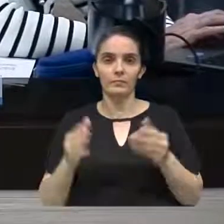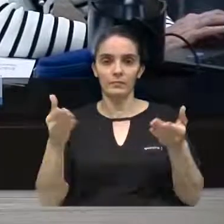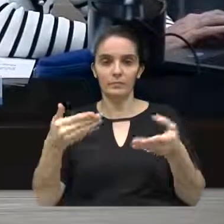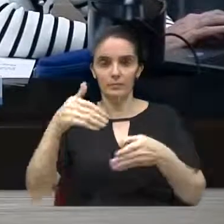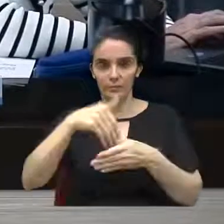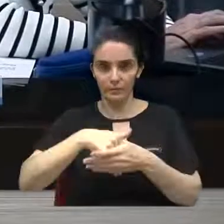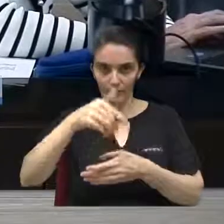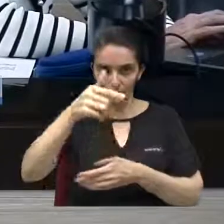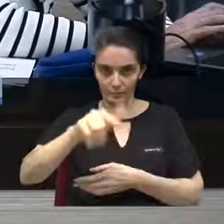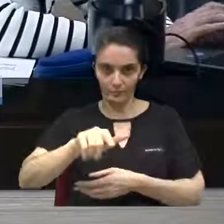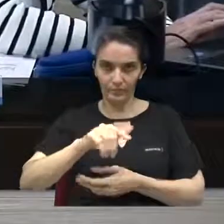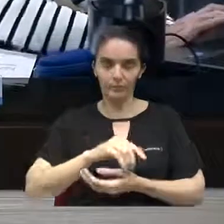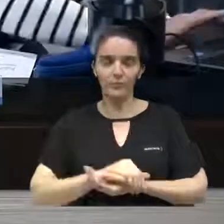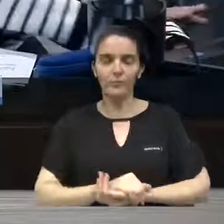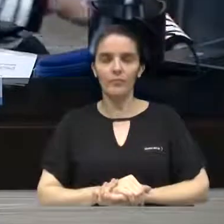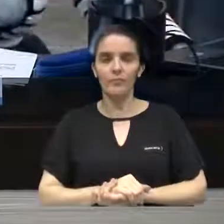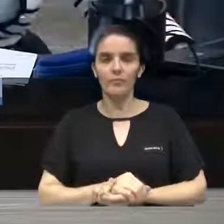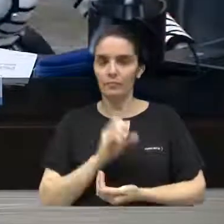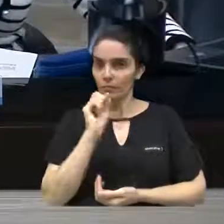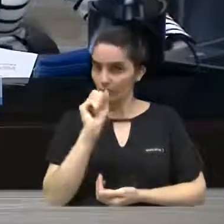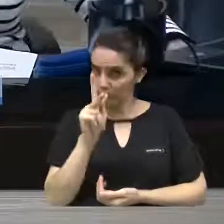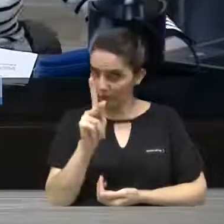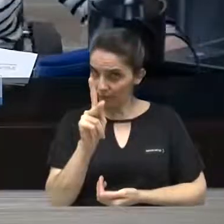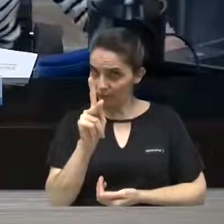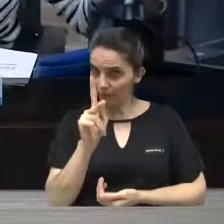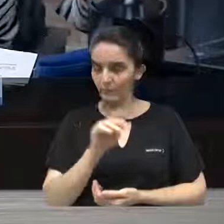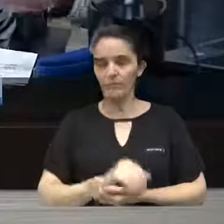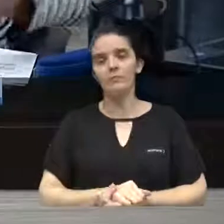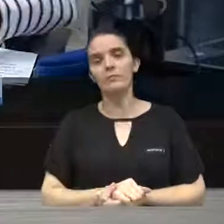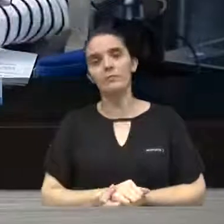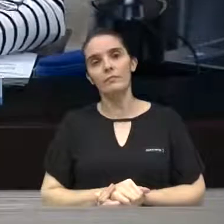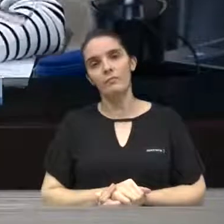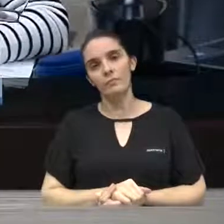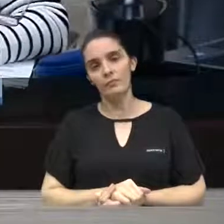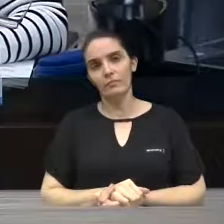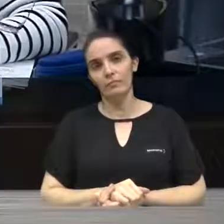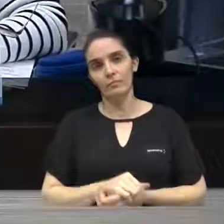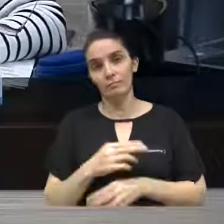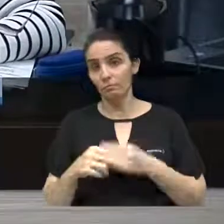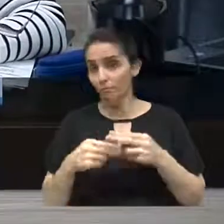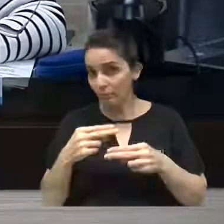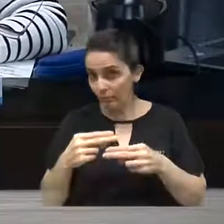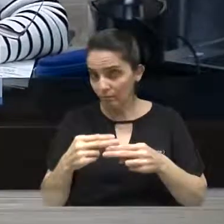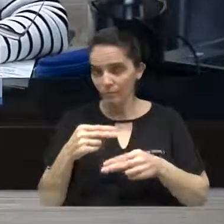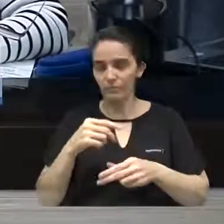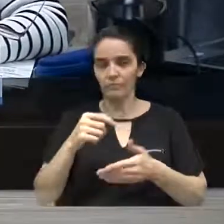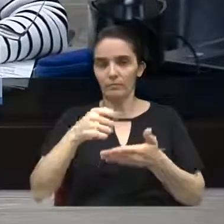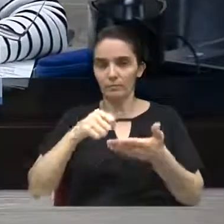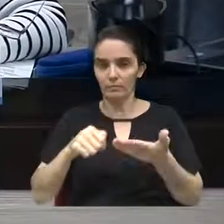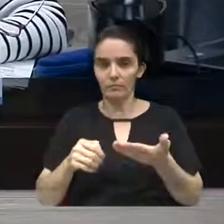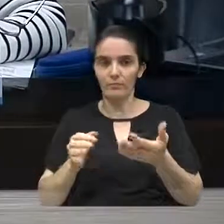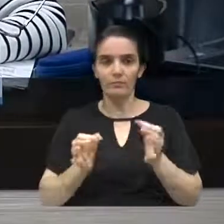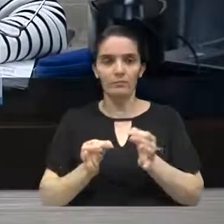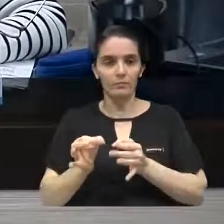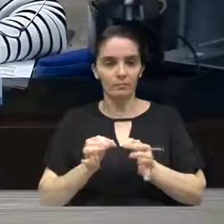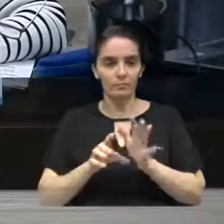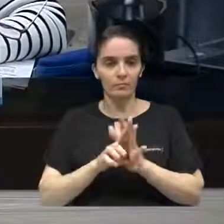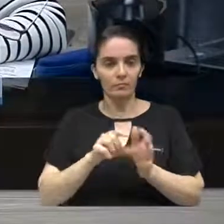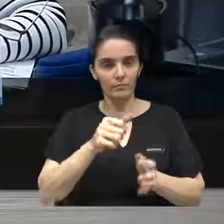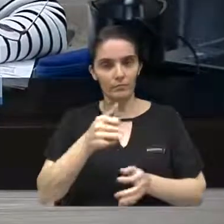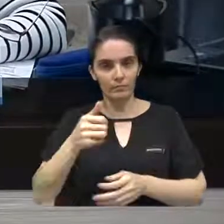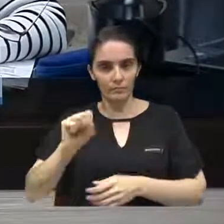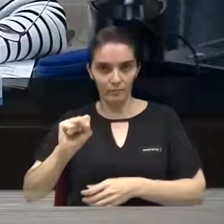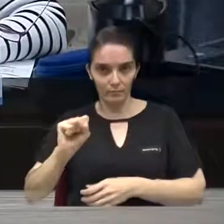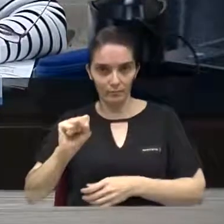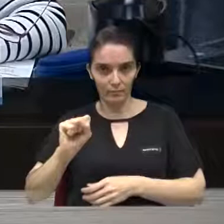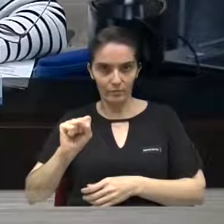votação novamente. Tá certo, senhores vereadores? Então, redação final do projeto de lei